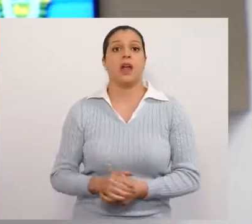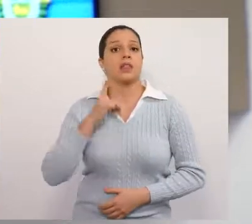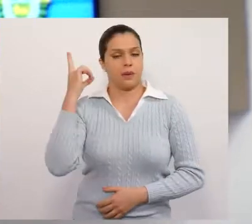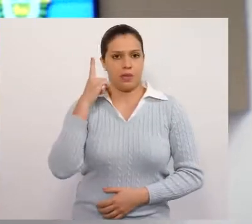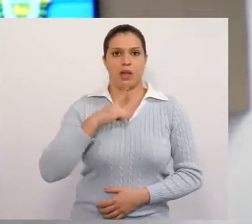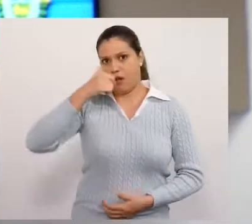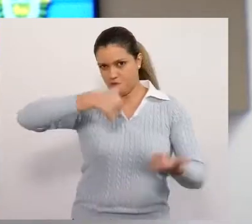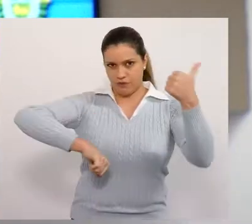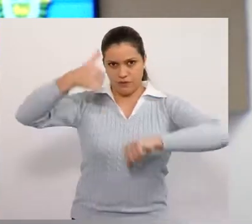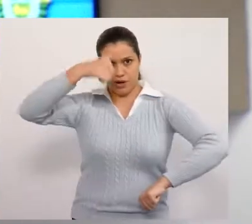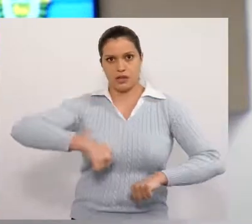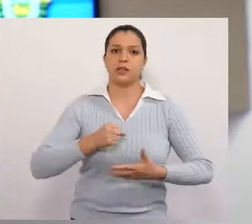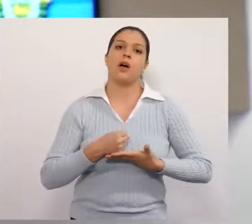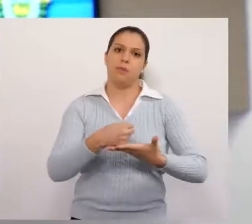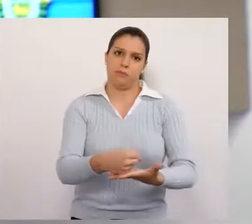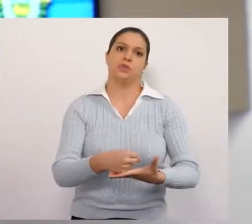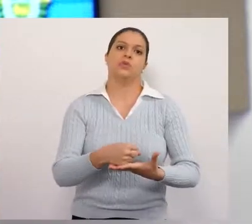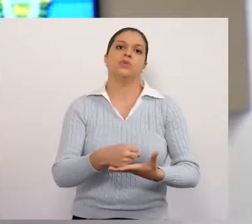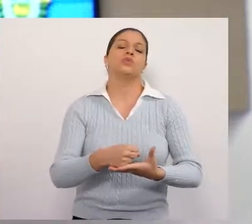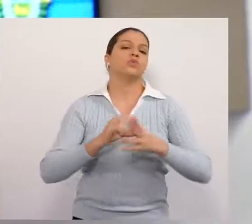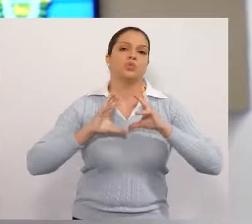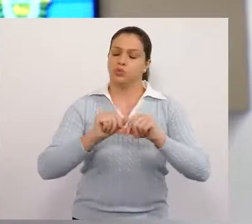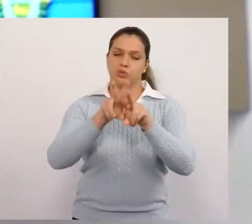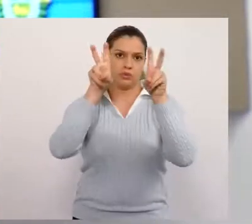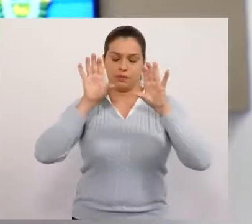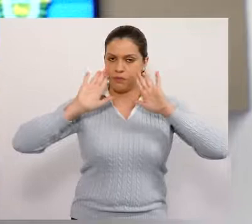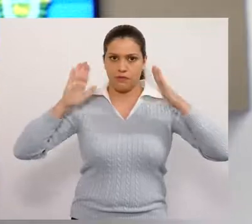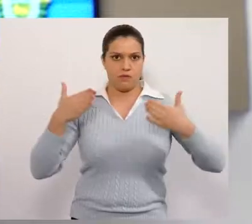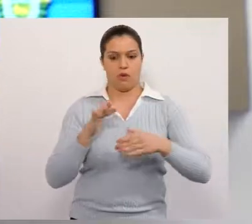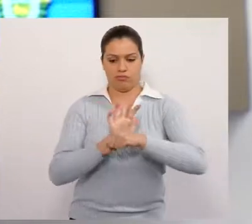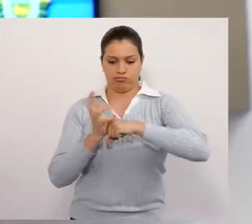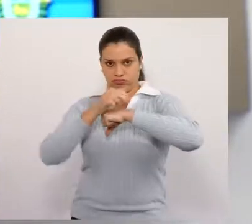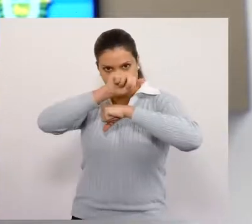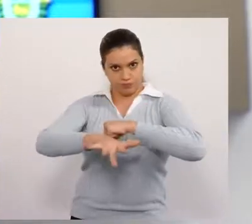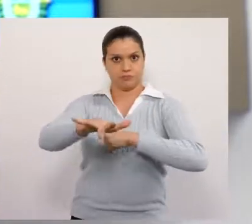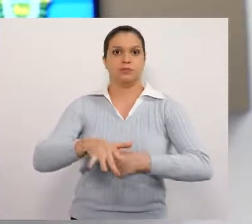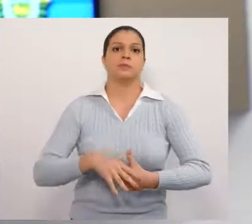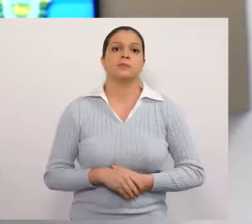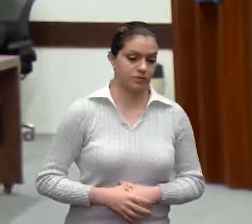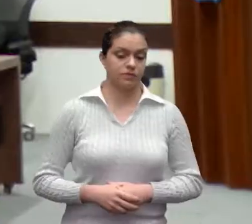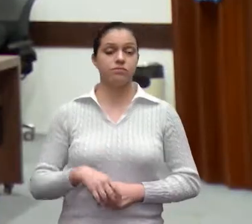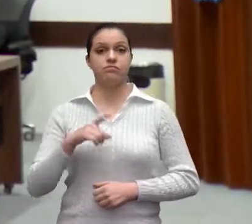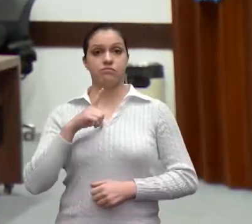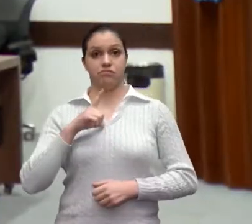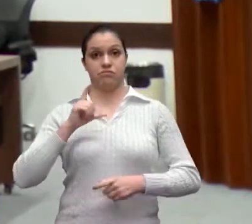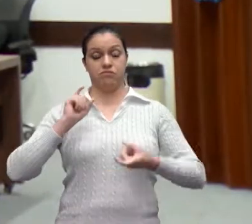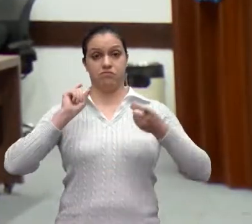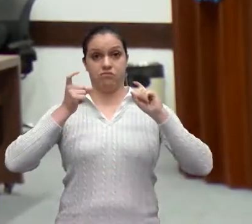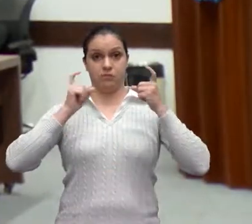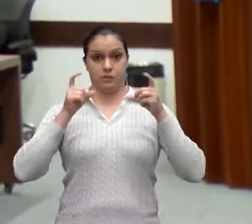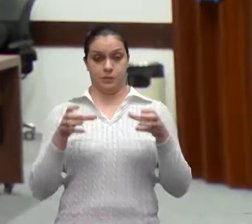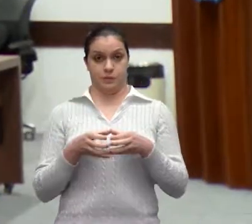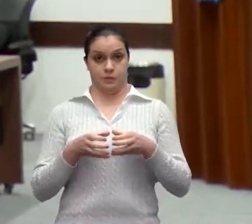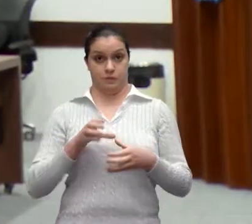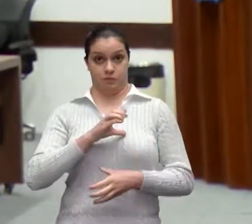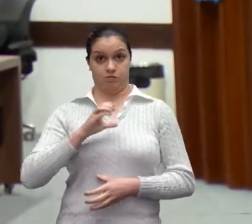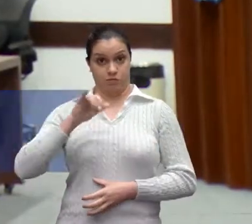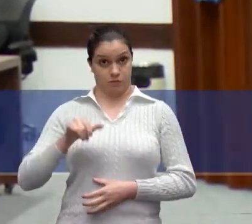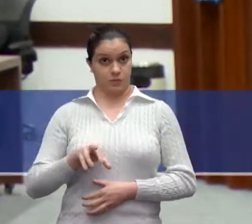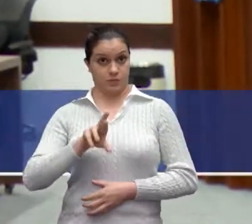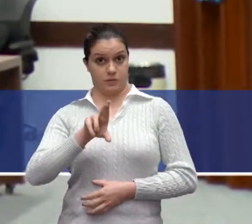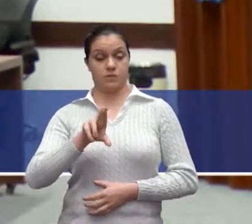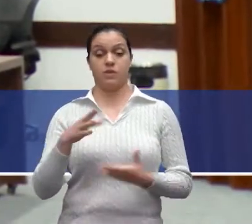Os deputados emitiram parecer em medidas de apoio relacionadas à pandemia. Na reunião da Comissão de